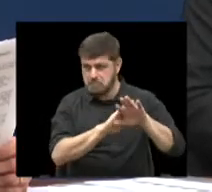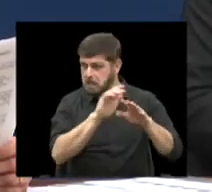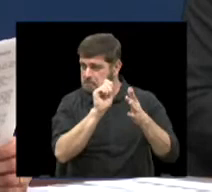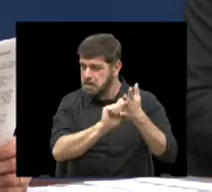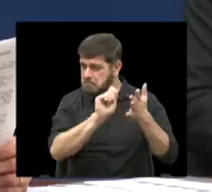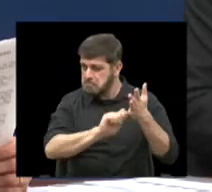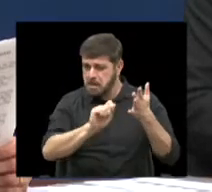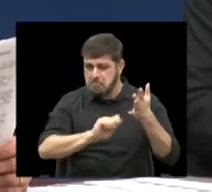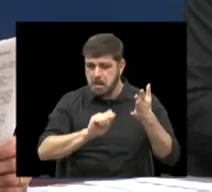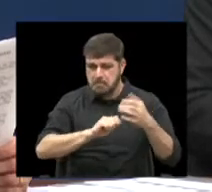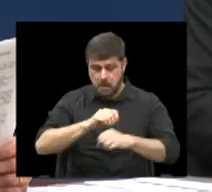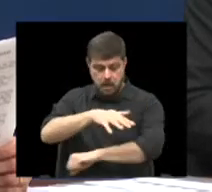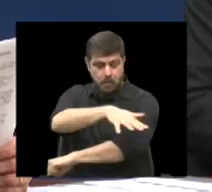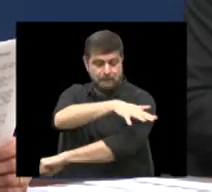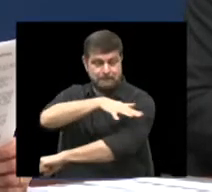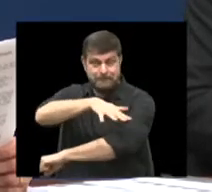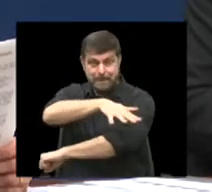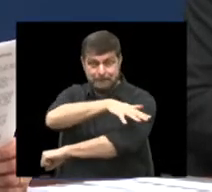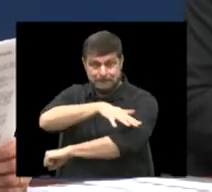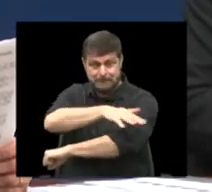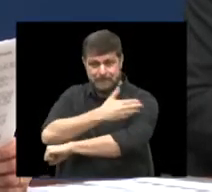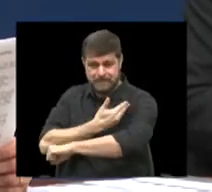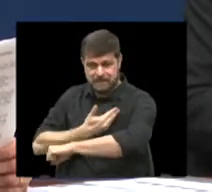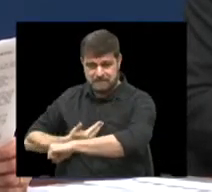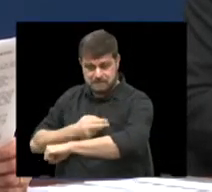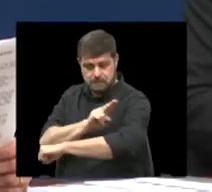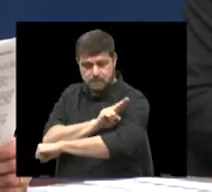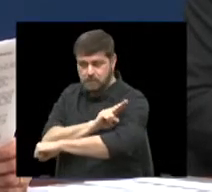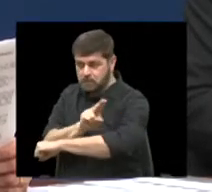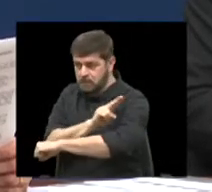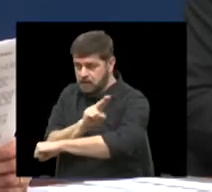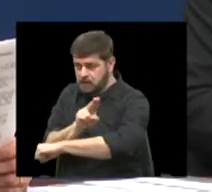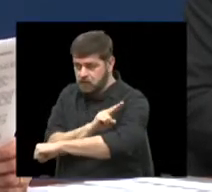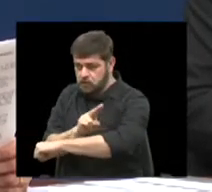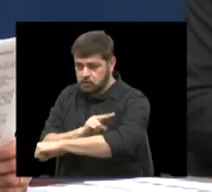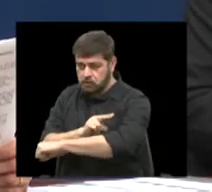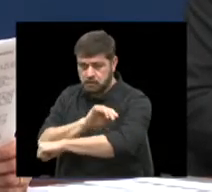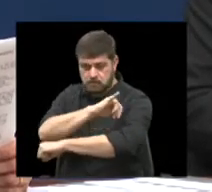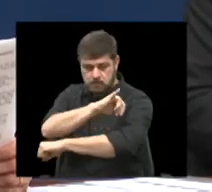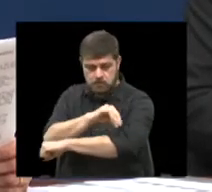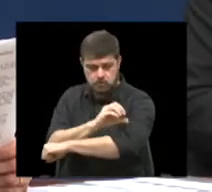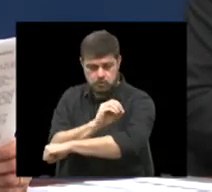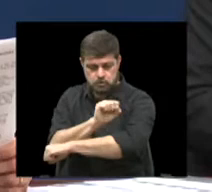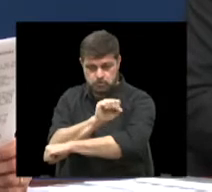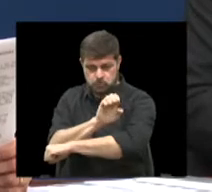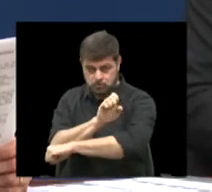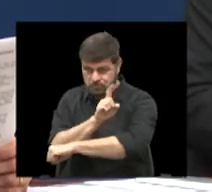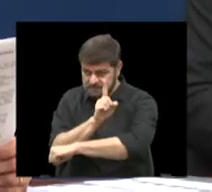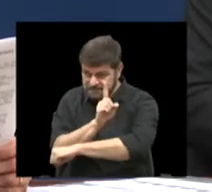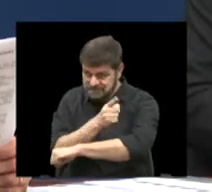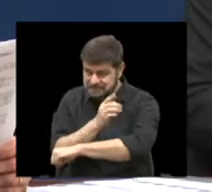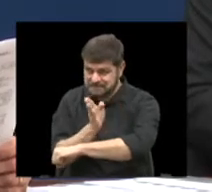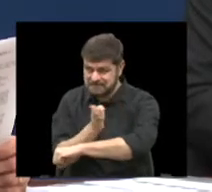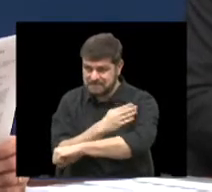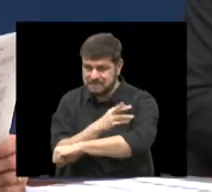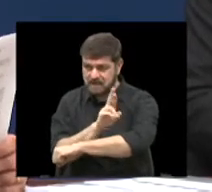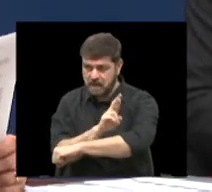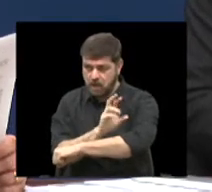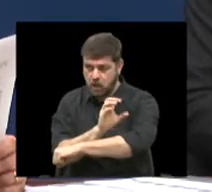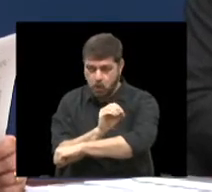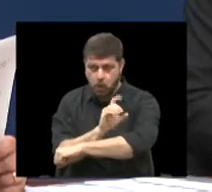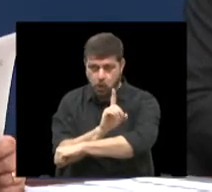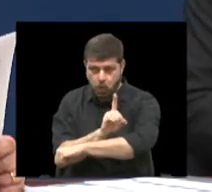223.631, de autoria do vereador Zé Carlos, que denomina Praça Maria José Garcia Rodrigues uma praça pública no município